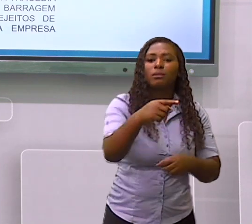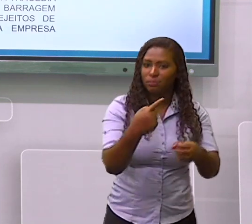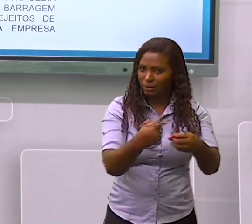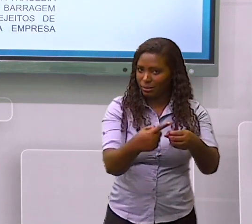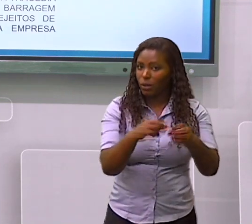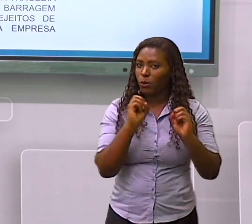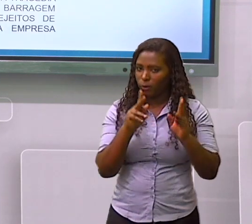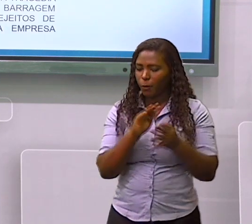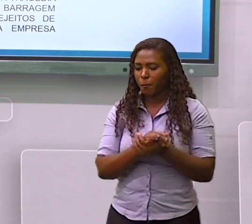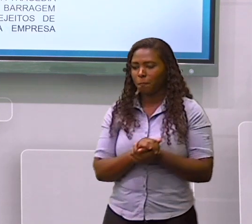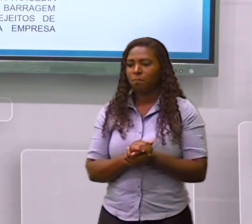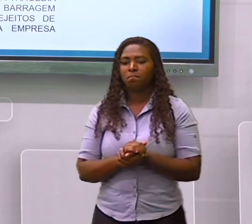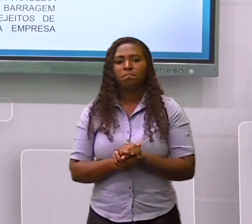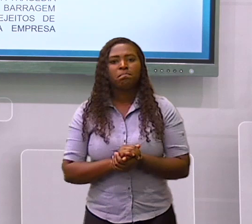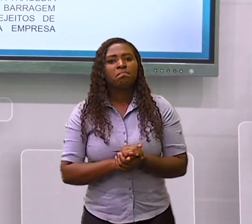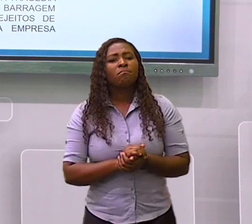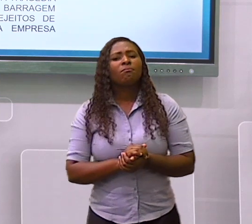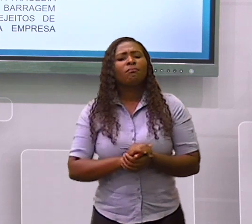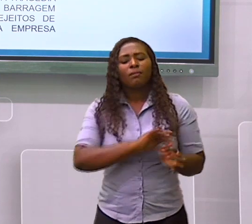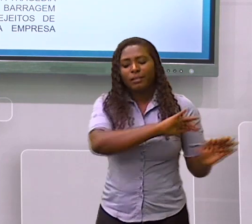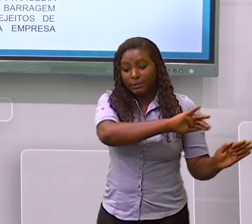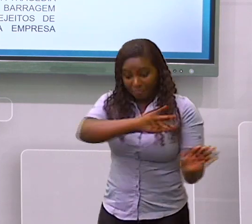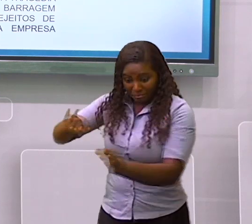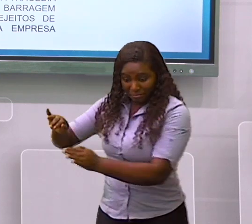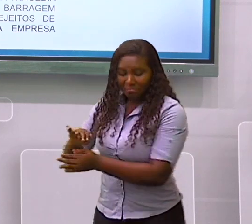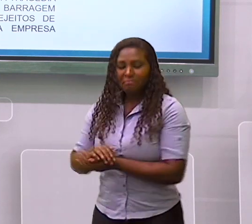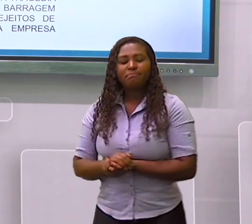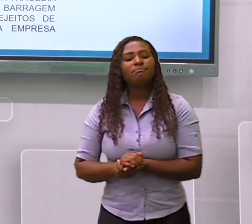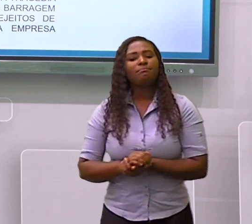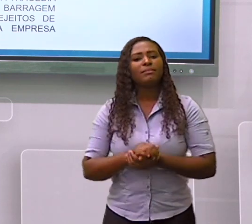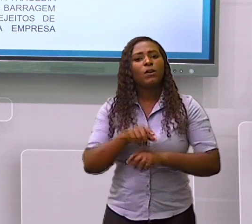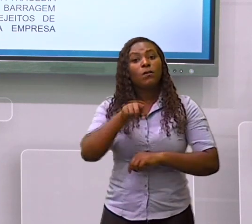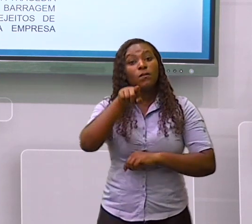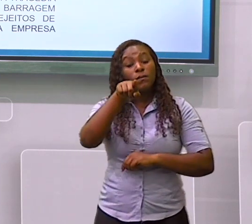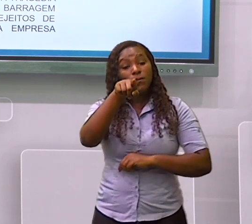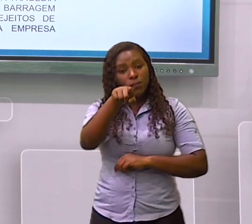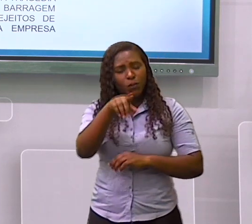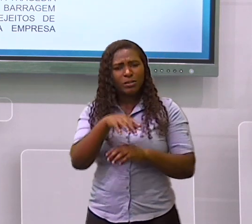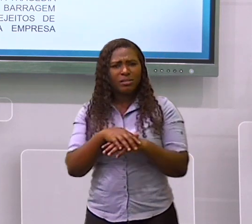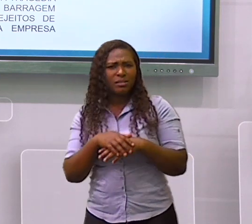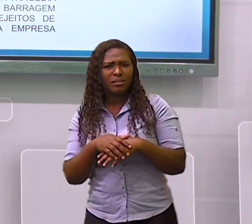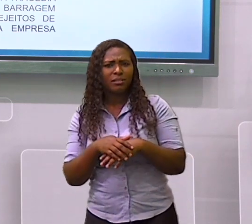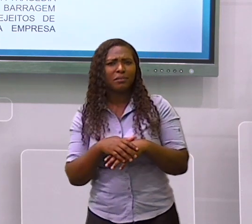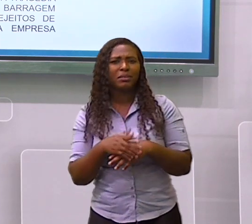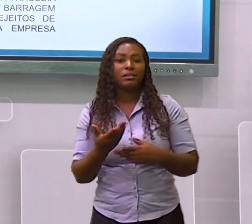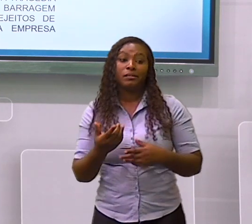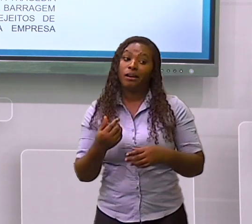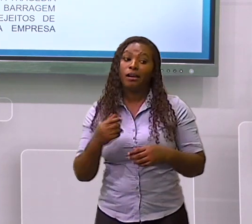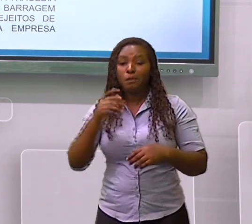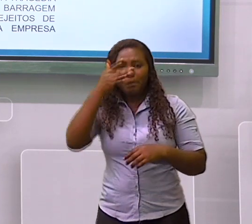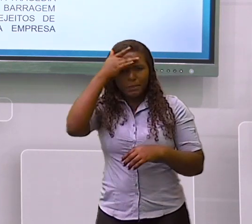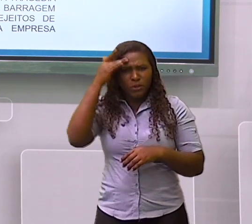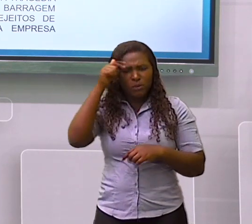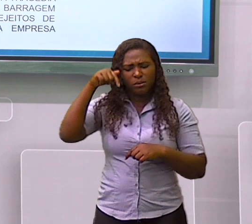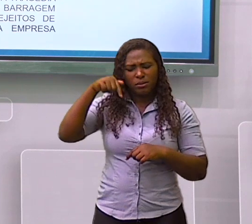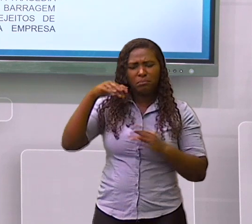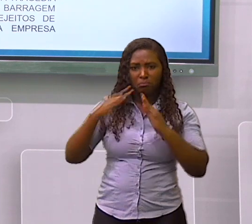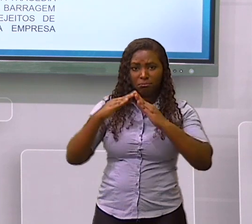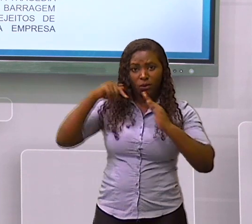Desastre ambiental no Rio Doce. Eu acredito que todo morador, não só de Valadares, mas de todas as